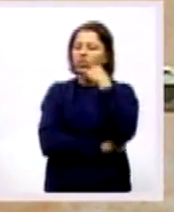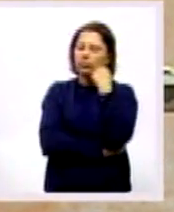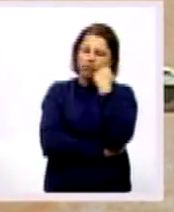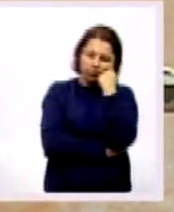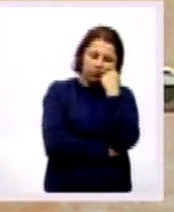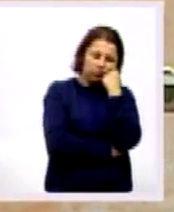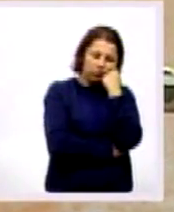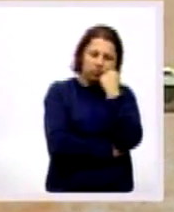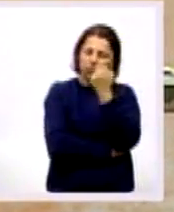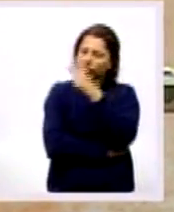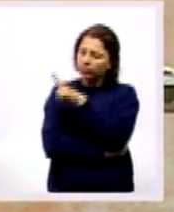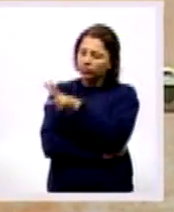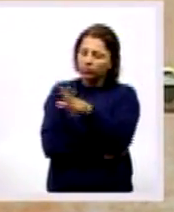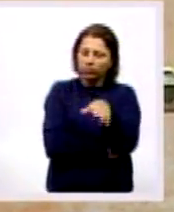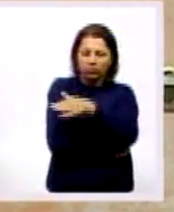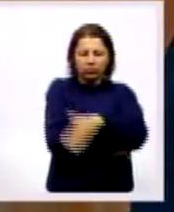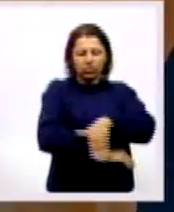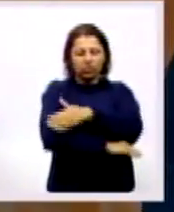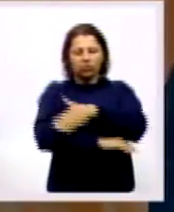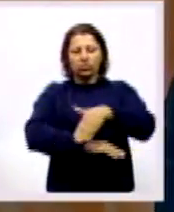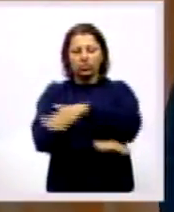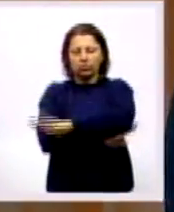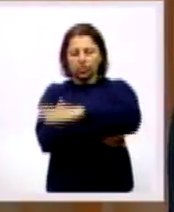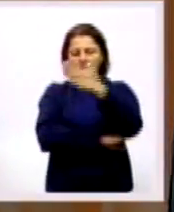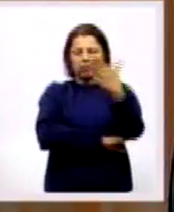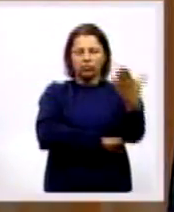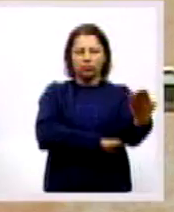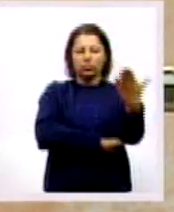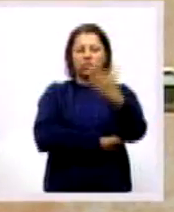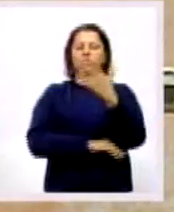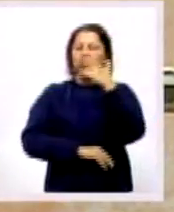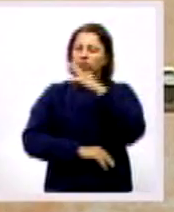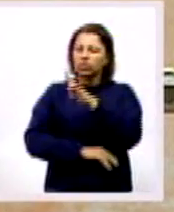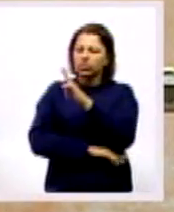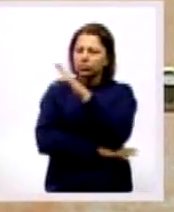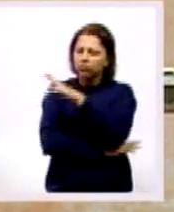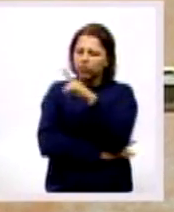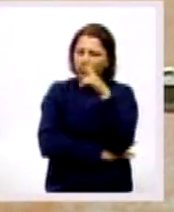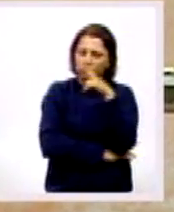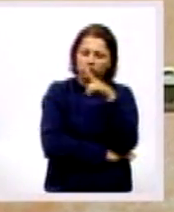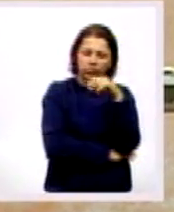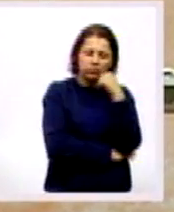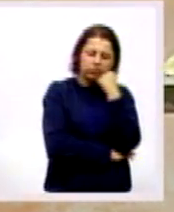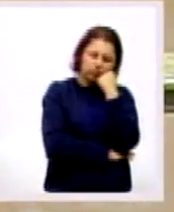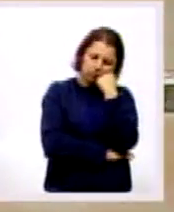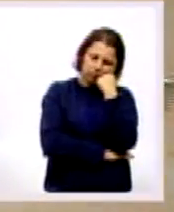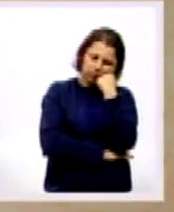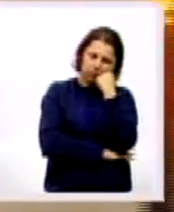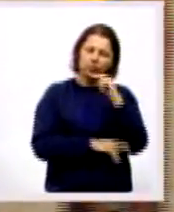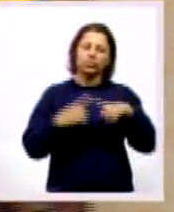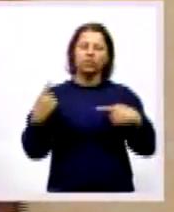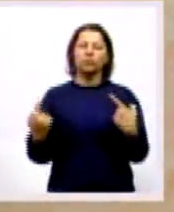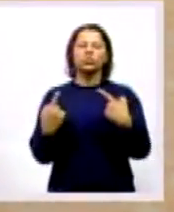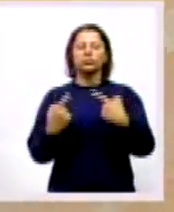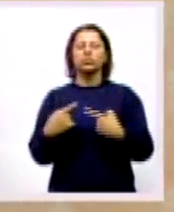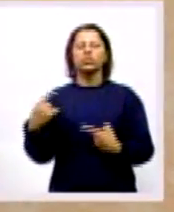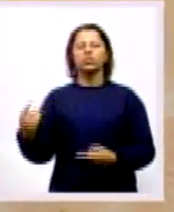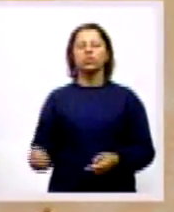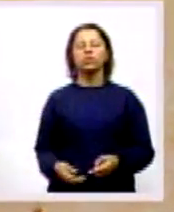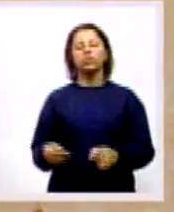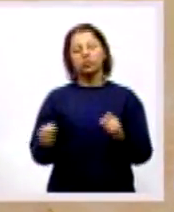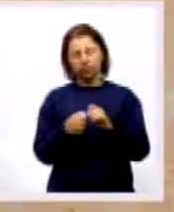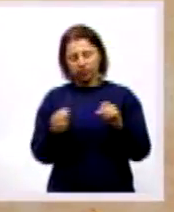olha. Passa outro, ela olha. Mas ela mesmo não passa para lugar